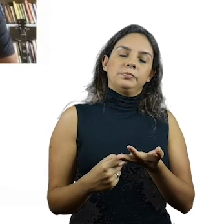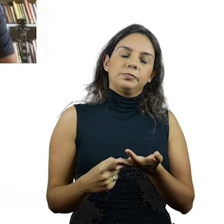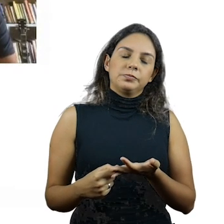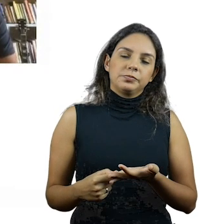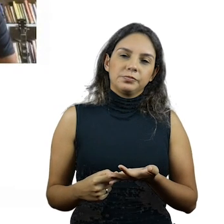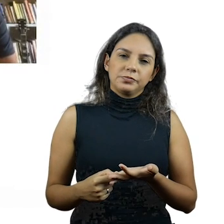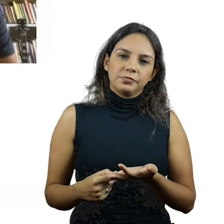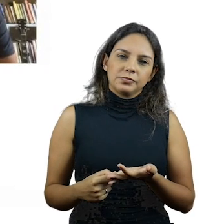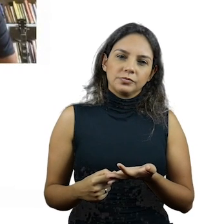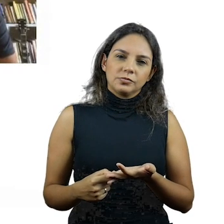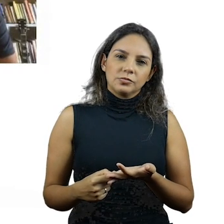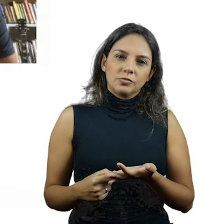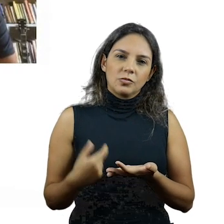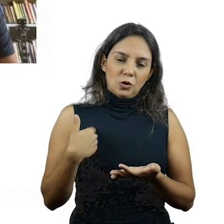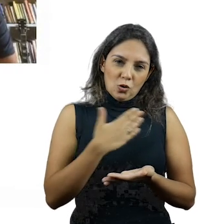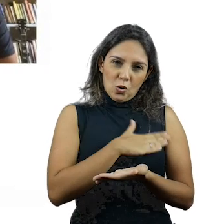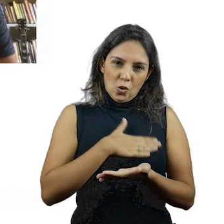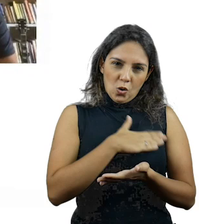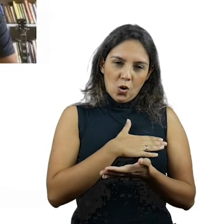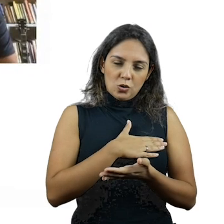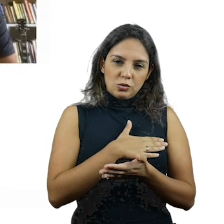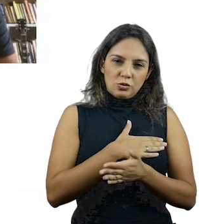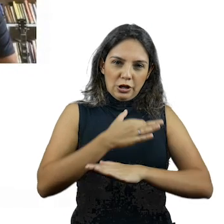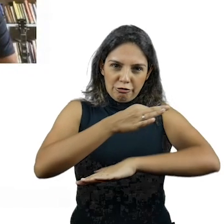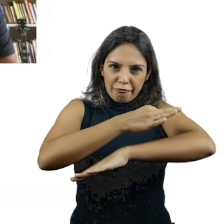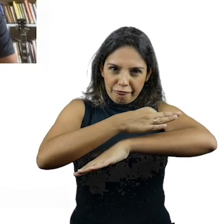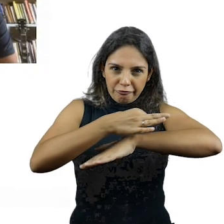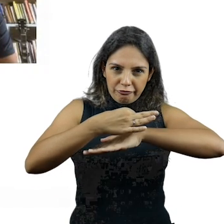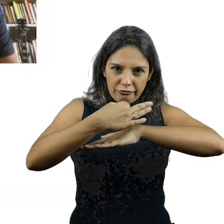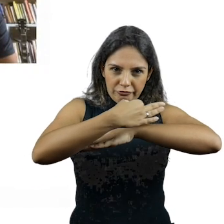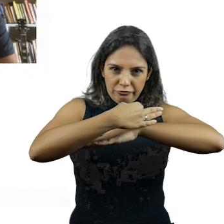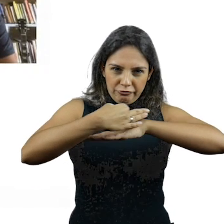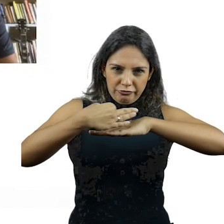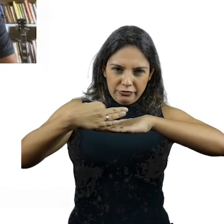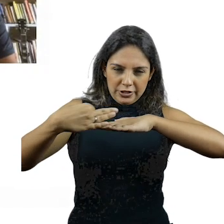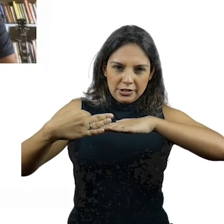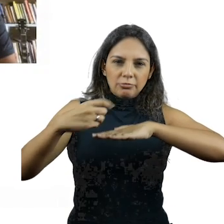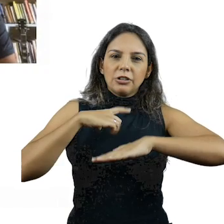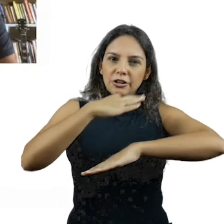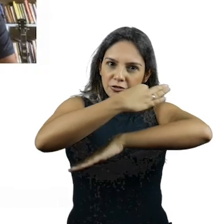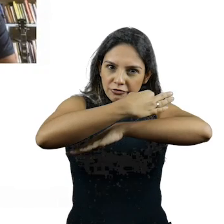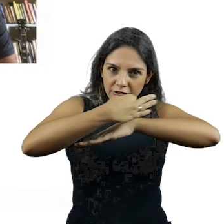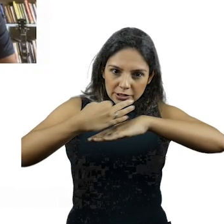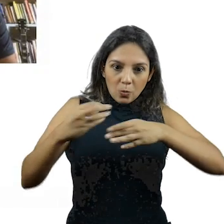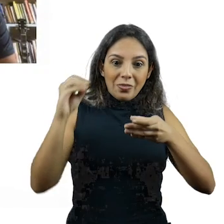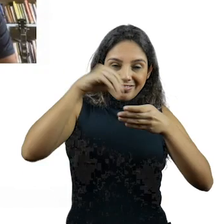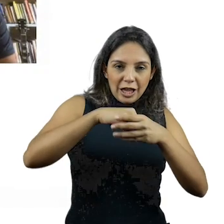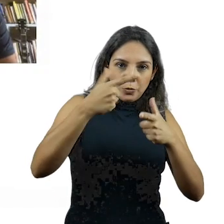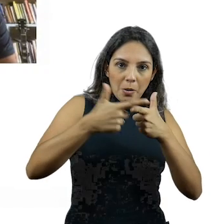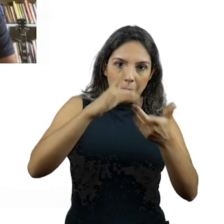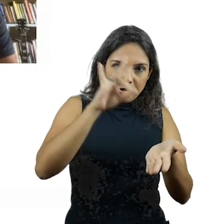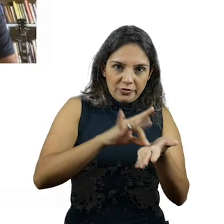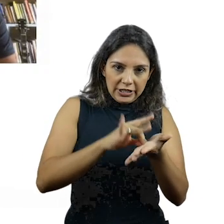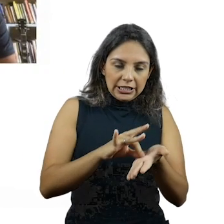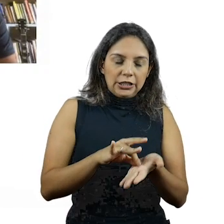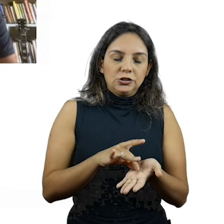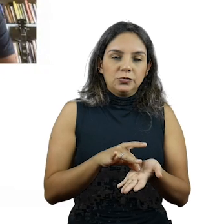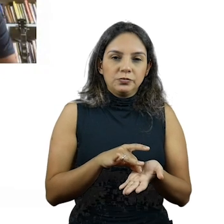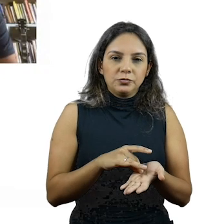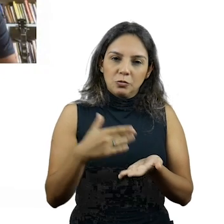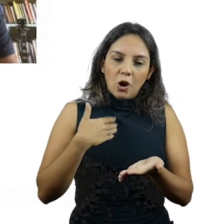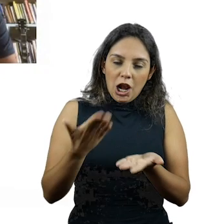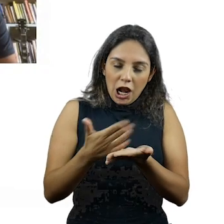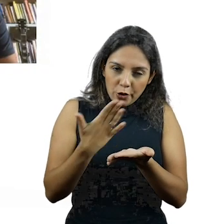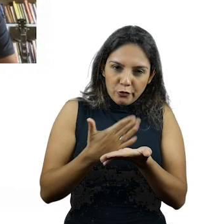da ficção é o seguinte, que na ficção você pode ter uma solução fictícia para um problema real. Então, geralmente, nos meus livros, eu